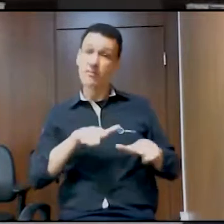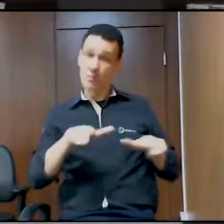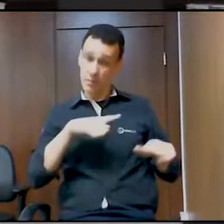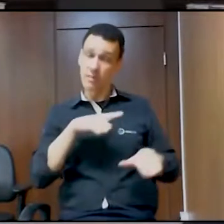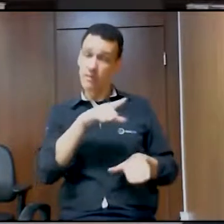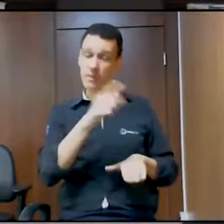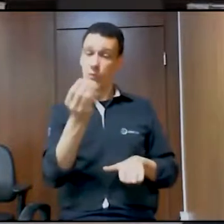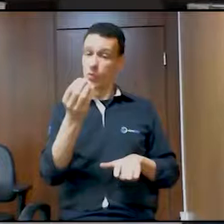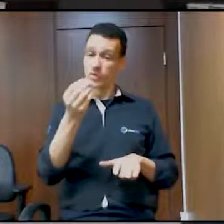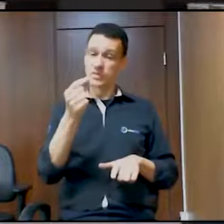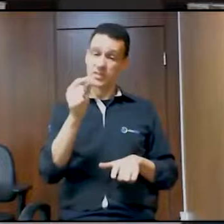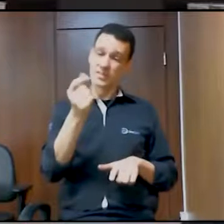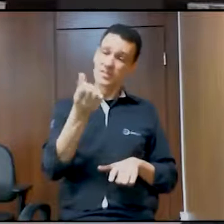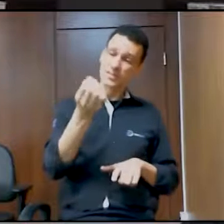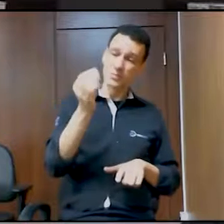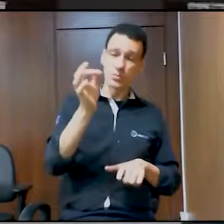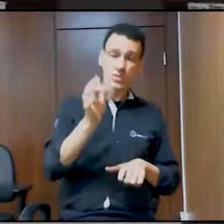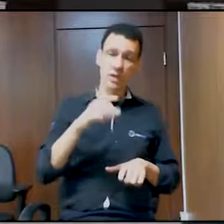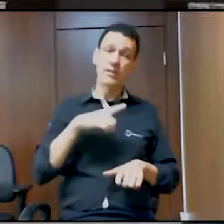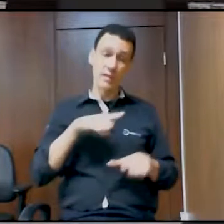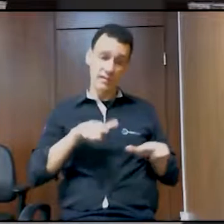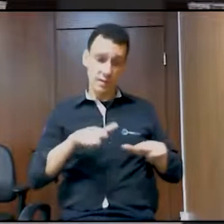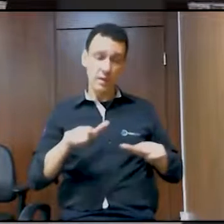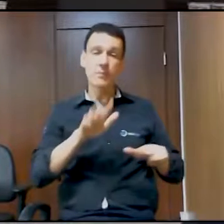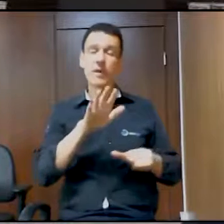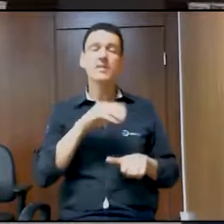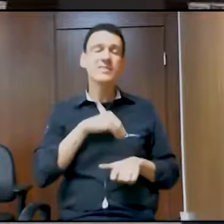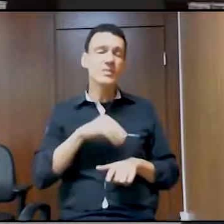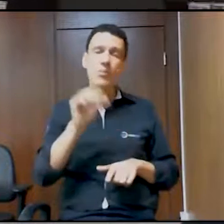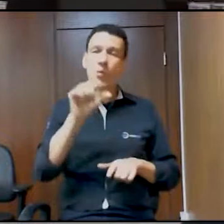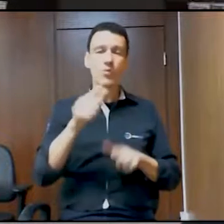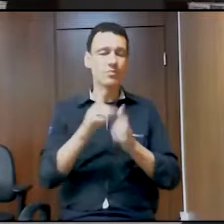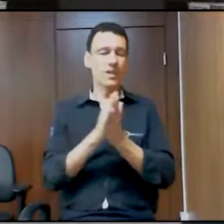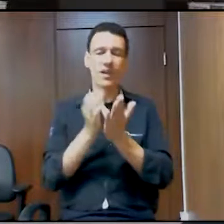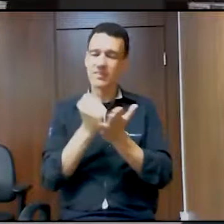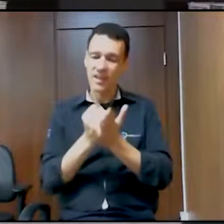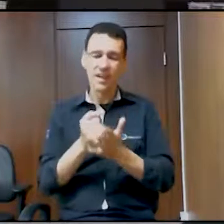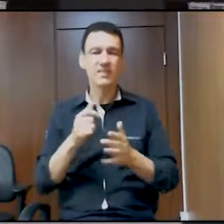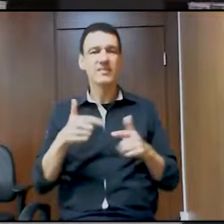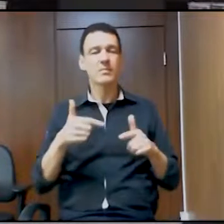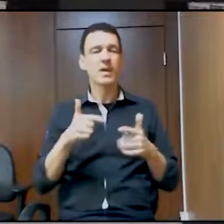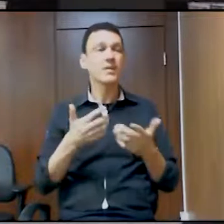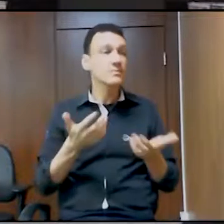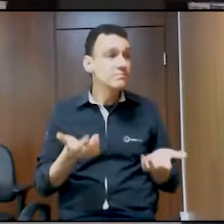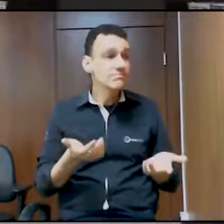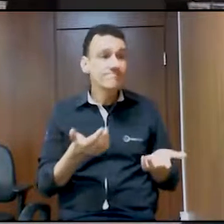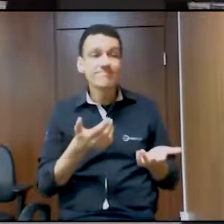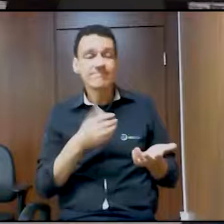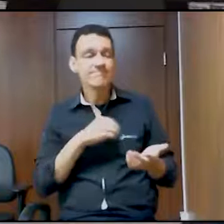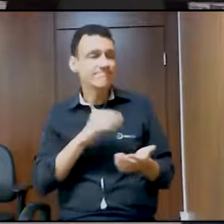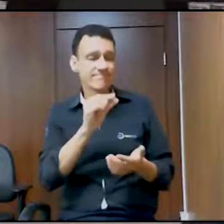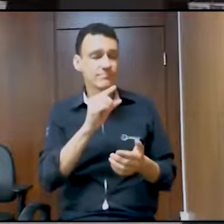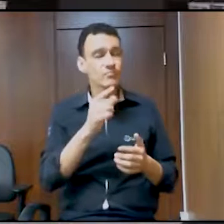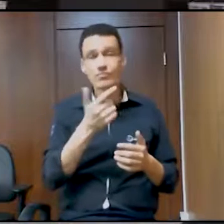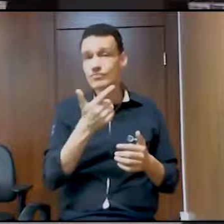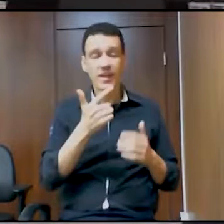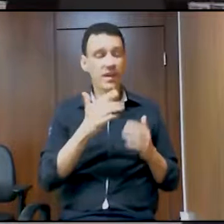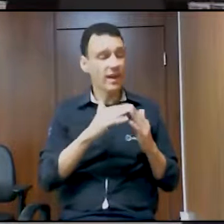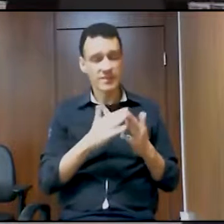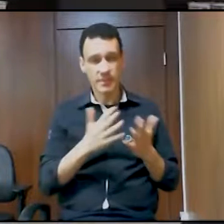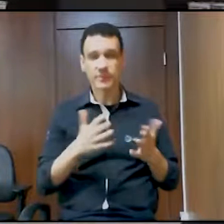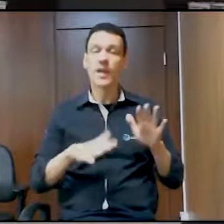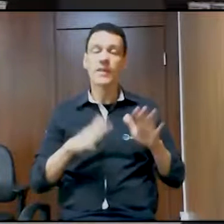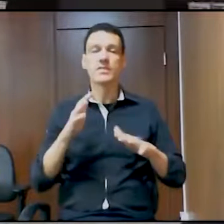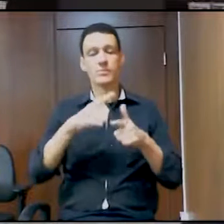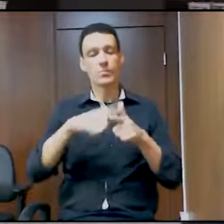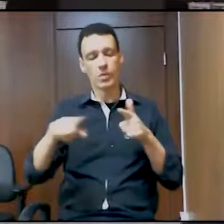recebem é pelo mercado informal e são lá embaixo. Dos que não trabalham, a gente vai ter casos de problemas de saúde, casos de problema de